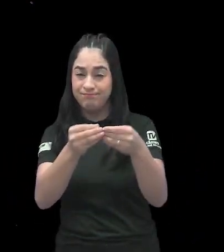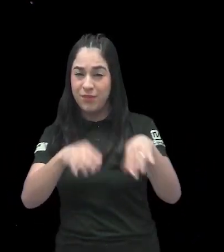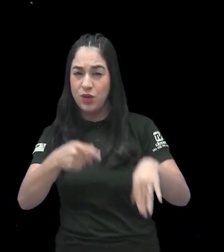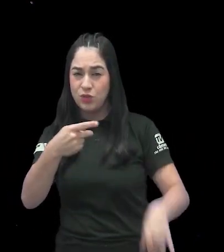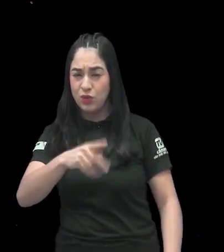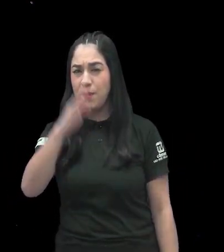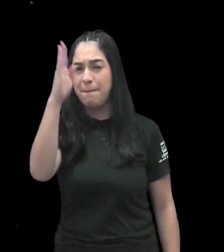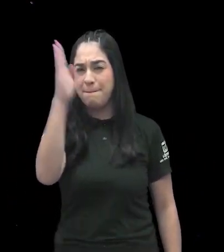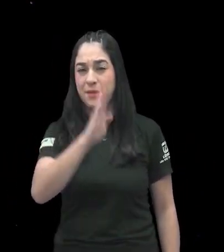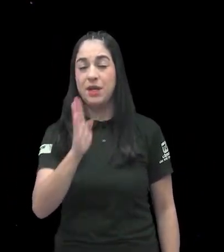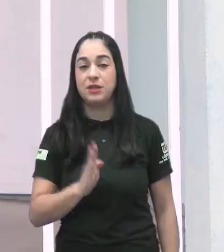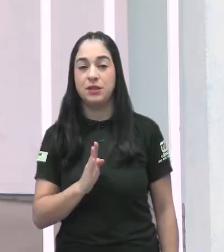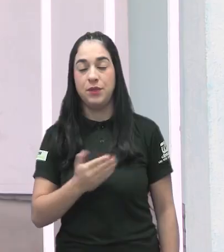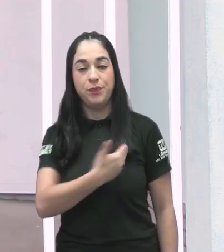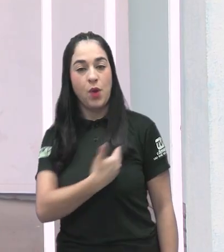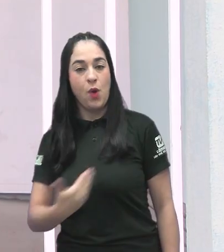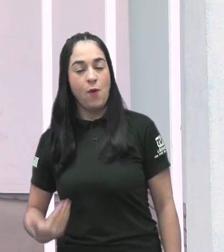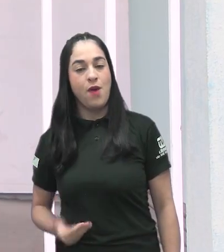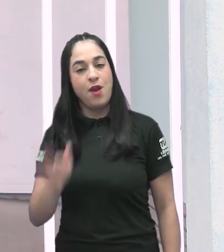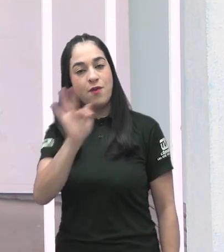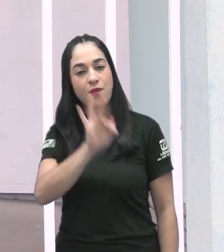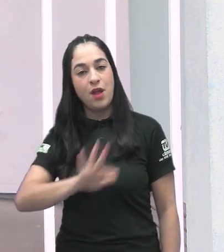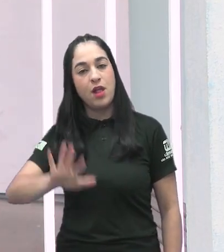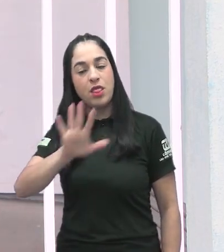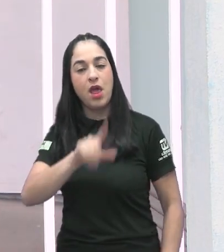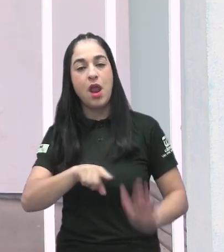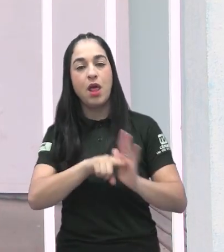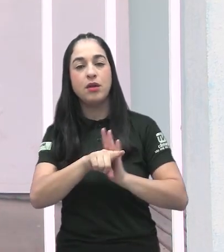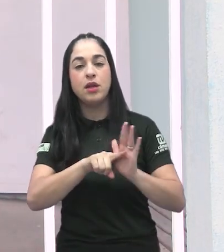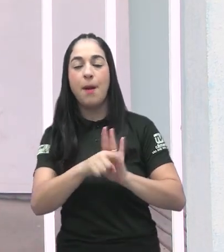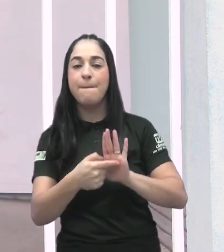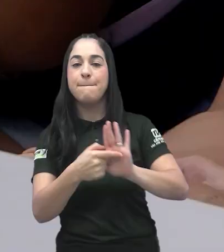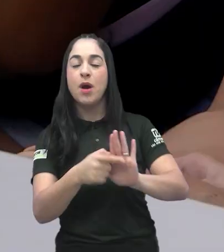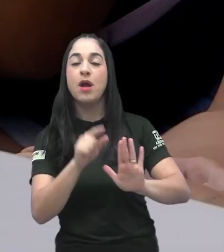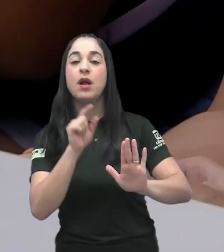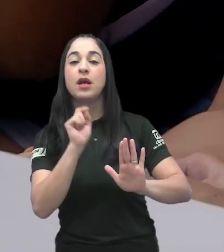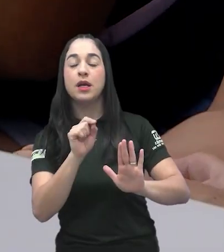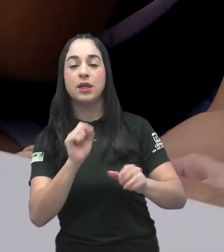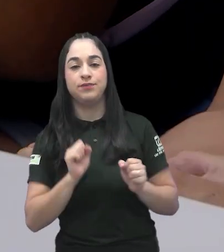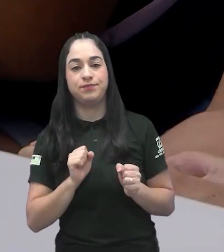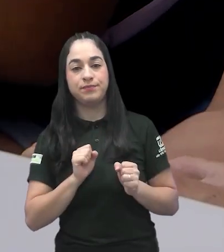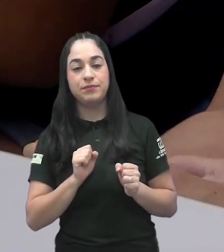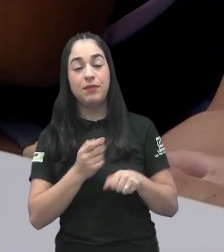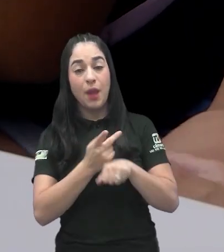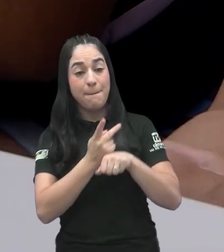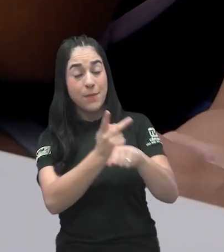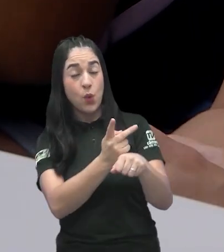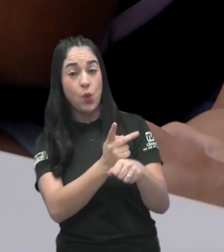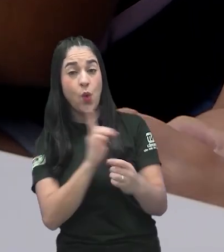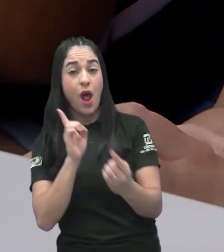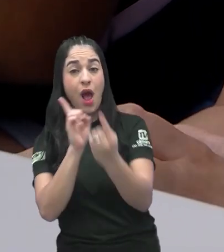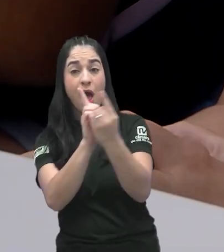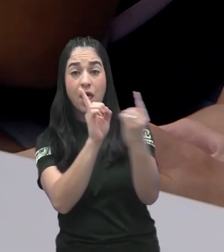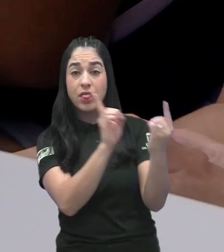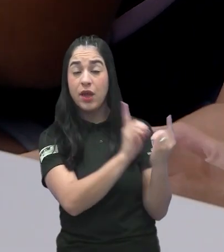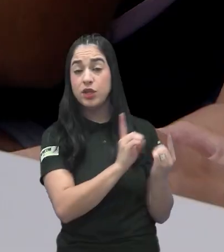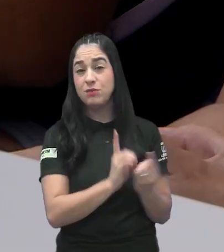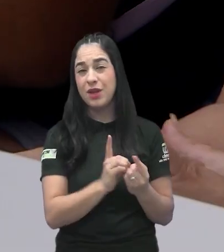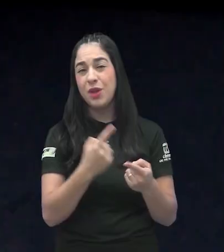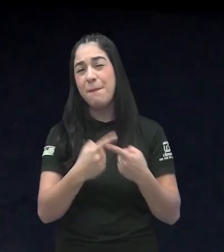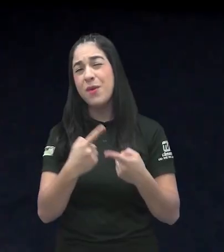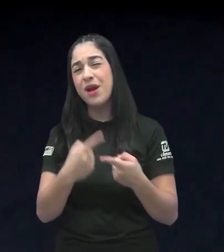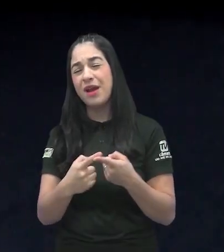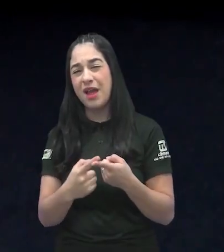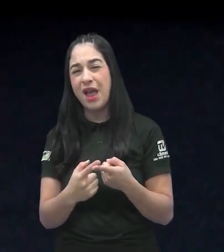saúde pública no Brasil. Dados do governo federal apontam que a procura por atendimentos relacionados ao vício em apostas